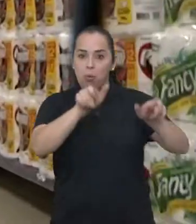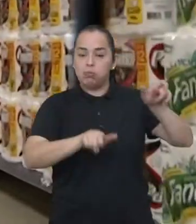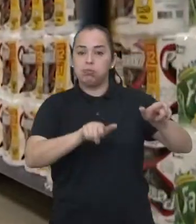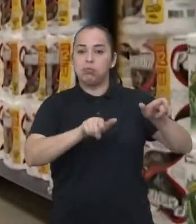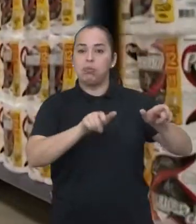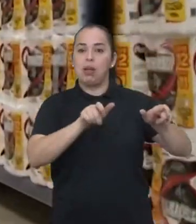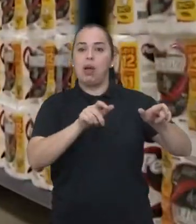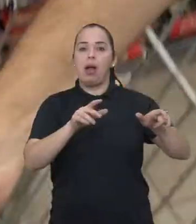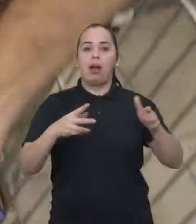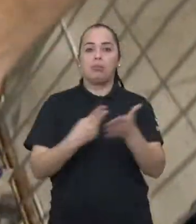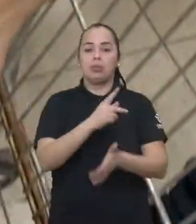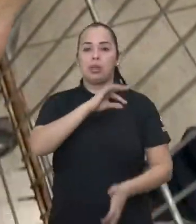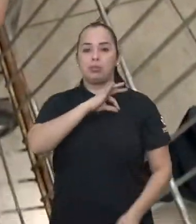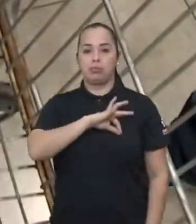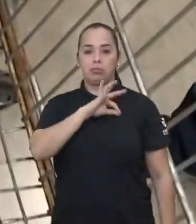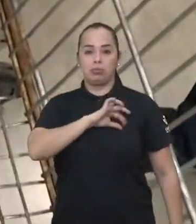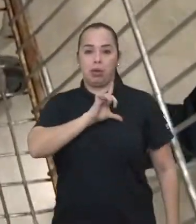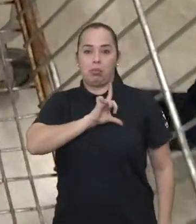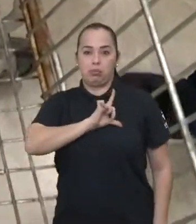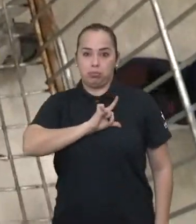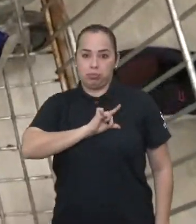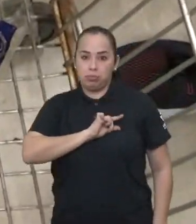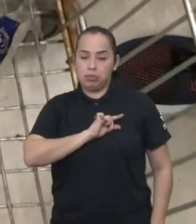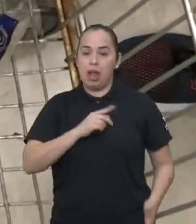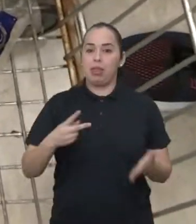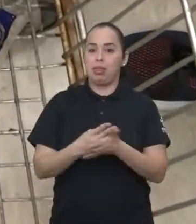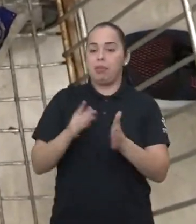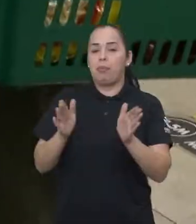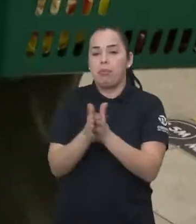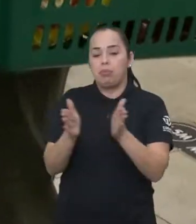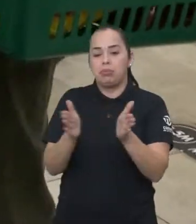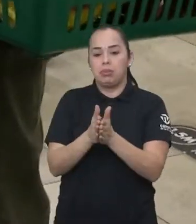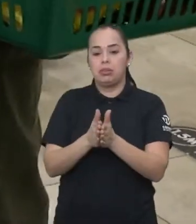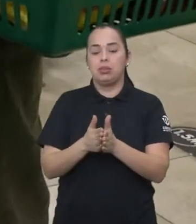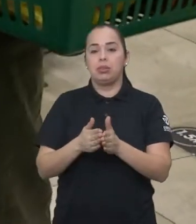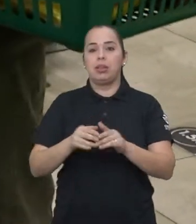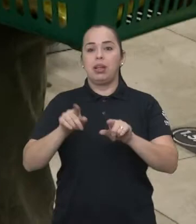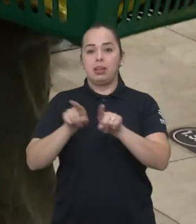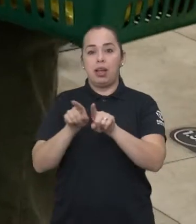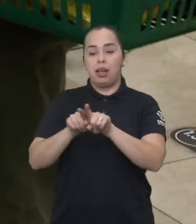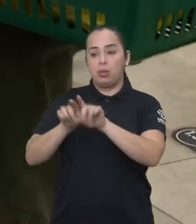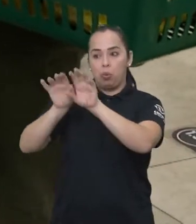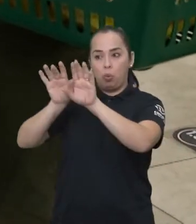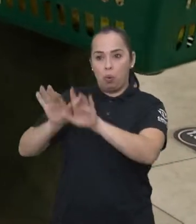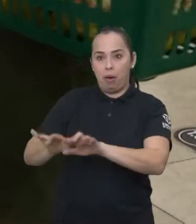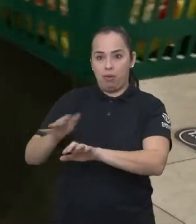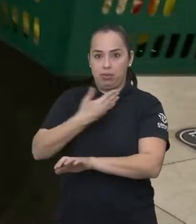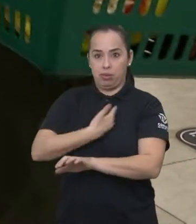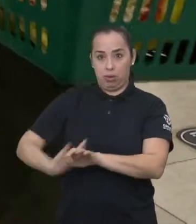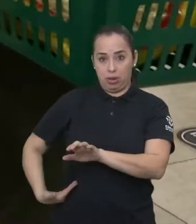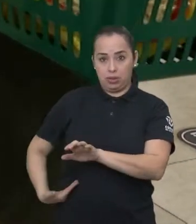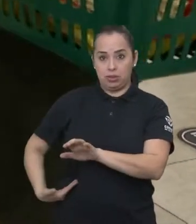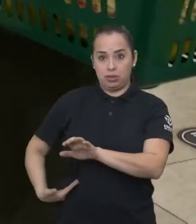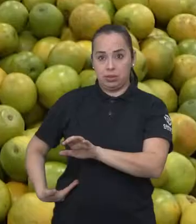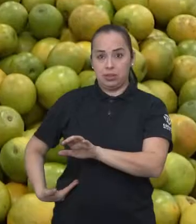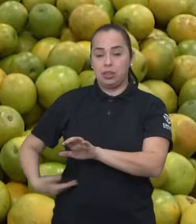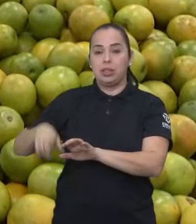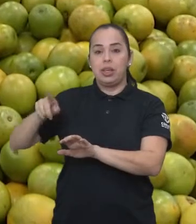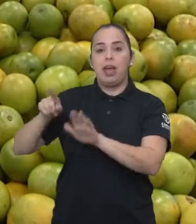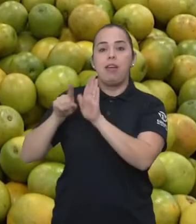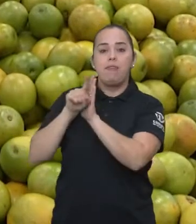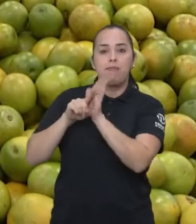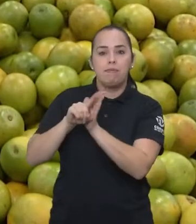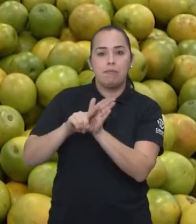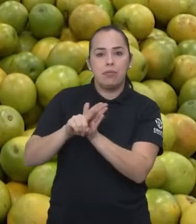nos últimos dois anos e caíram na linha da extrema pobreza é o que aponta o cadastro único o Federal